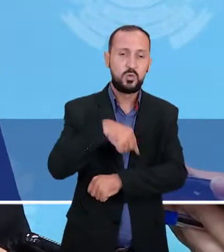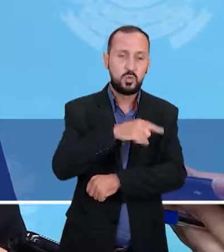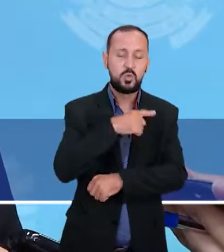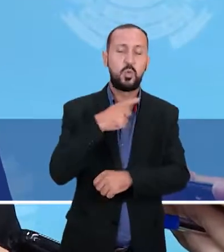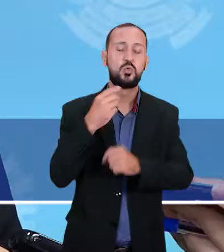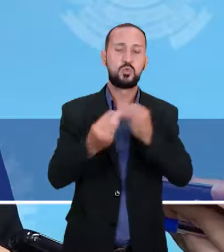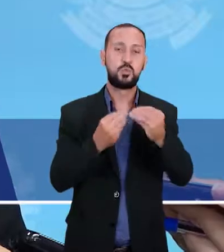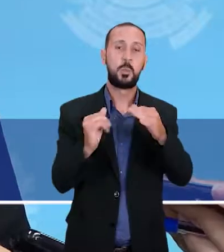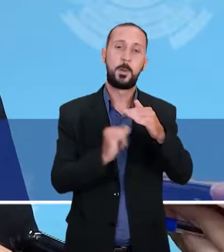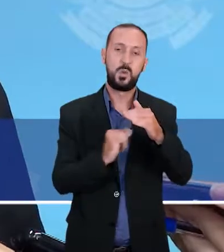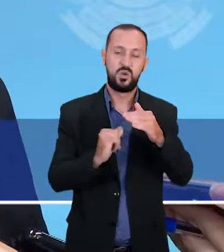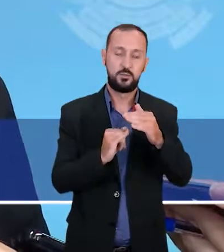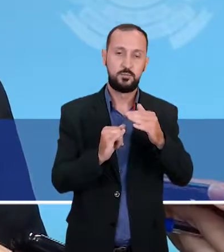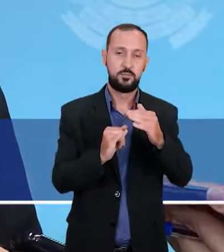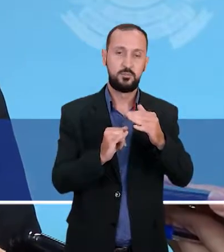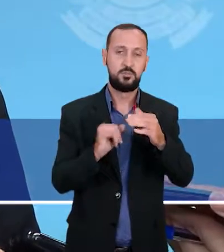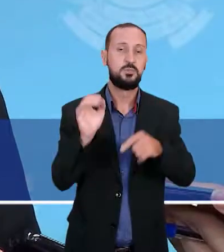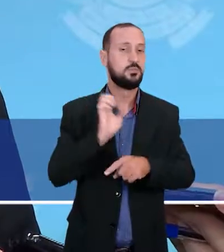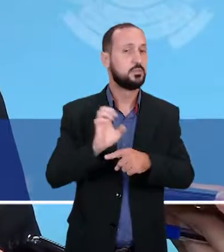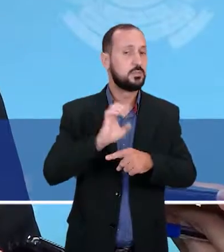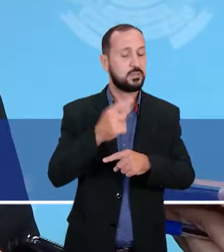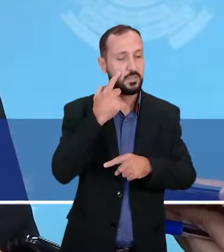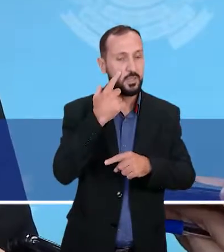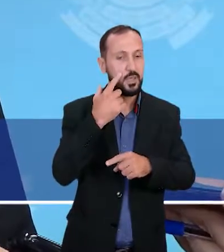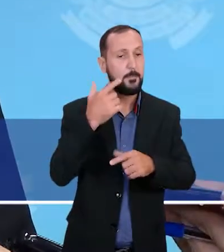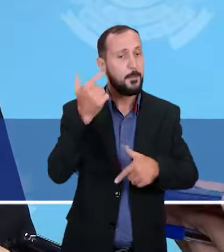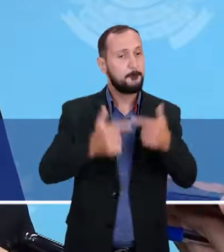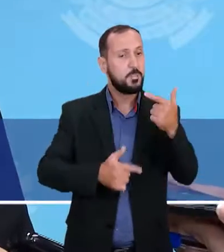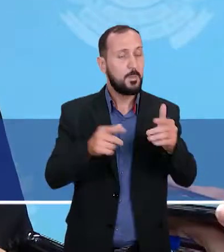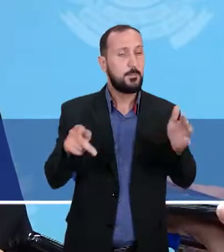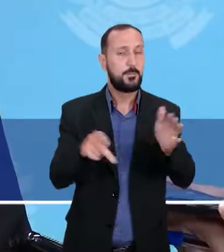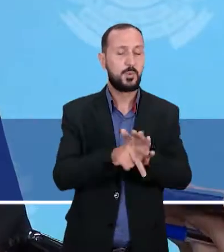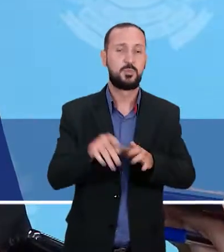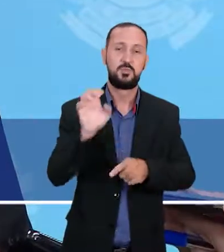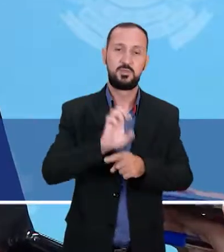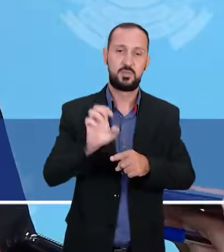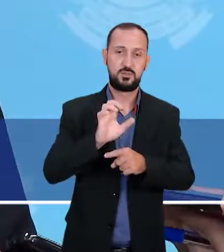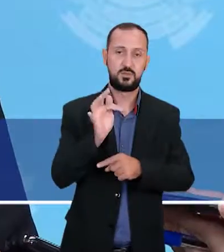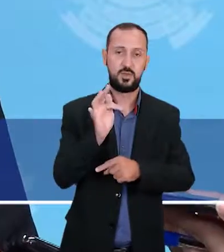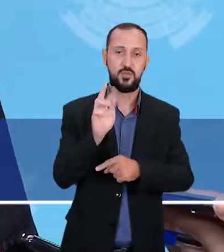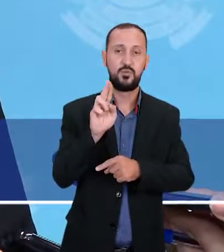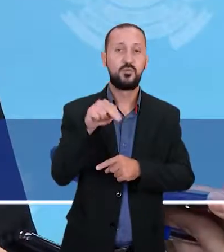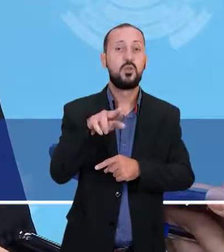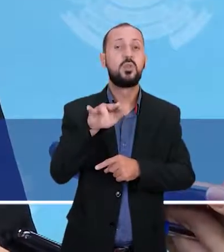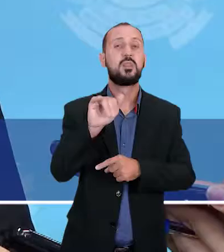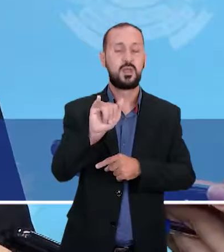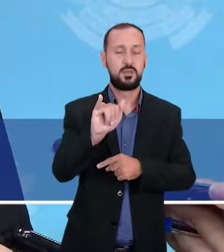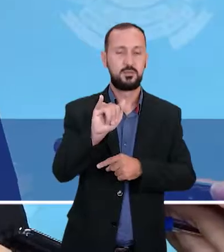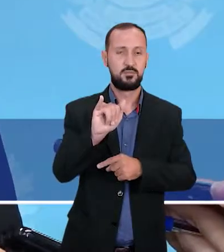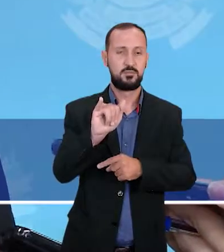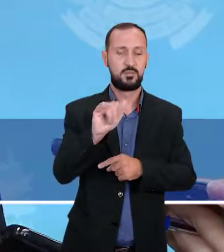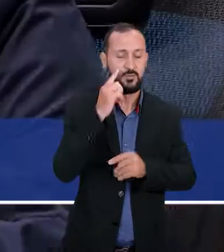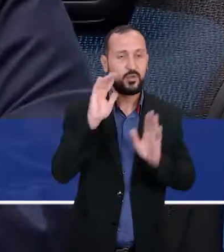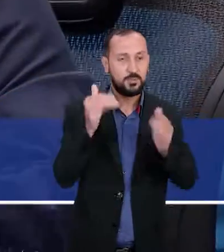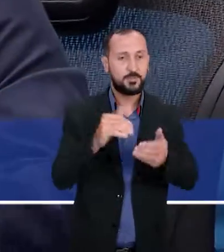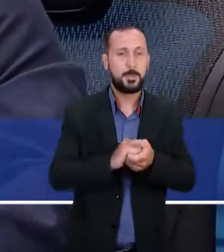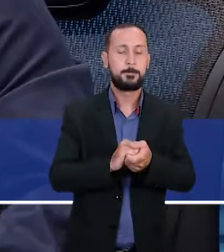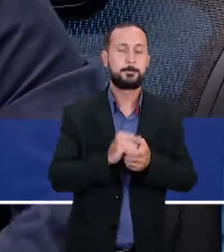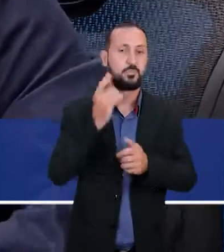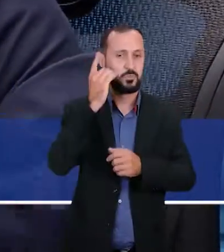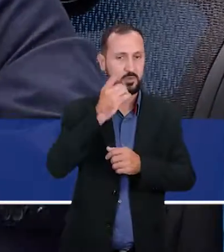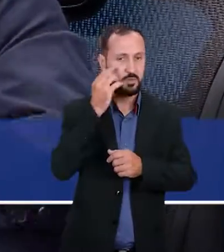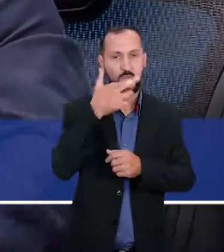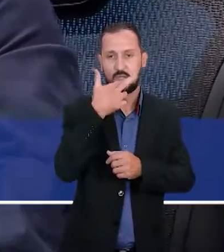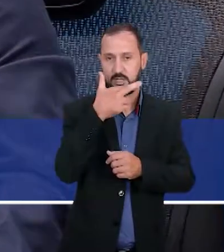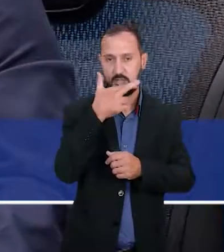nós, enquanto órgão de Estado, temos que atuar com uma política de Estado. E a FUNAI é o órgão indigenista do Estado para isso. O deputado